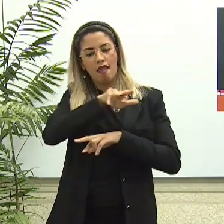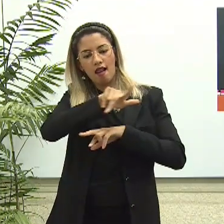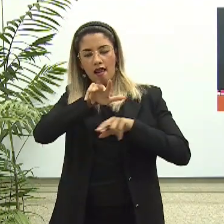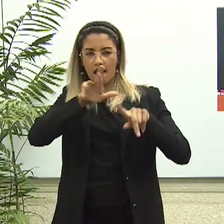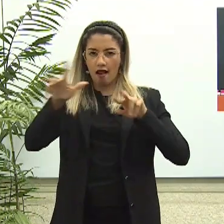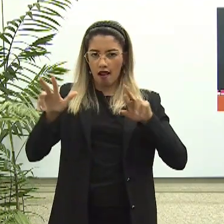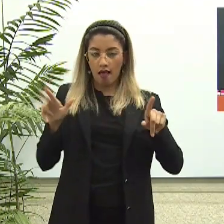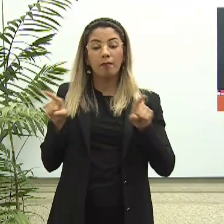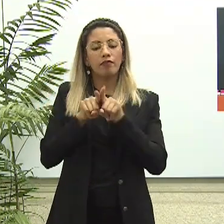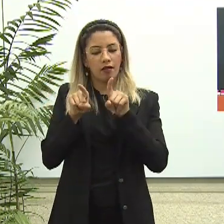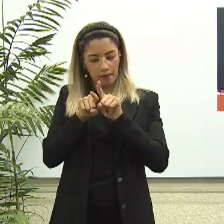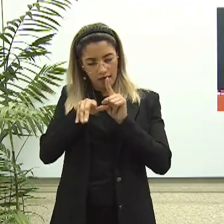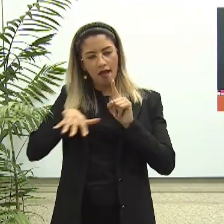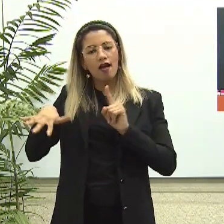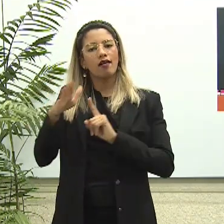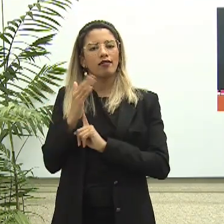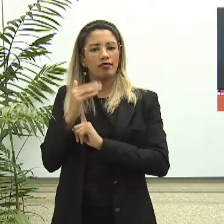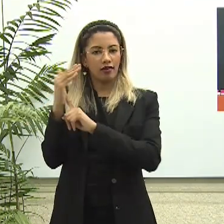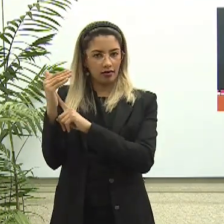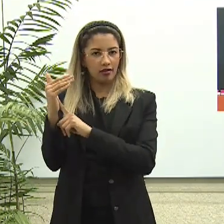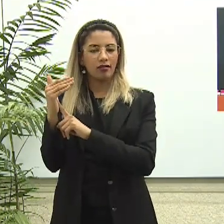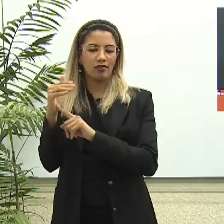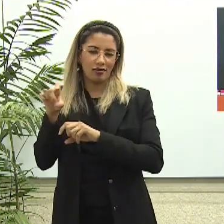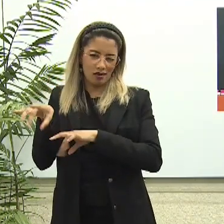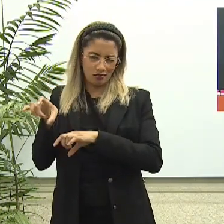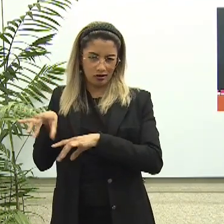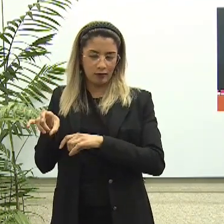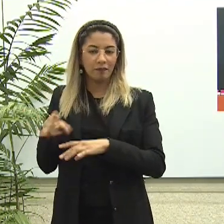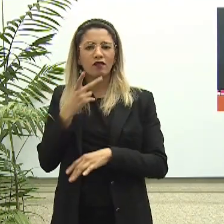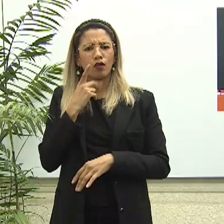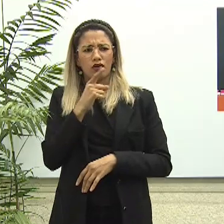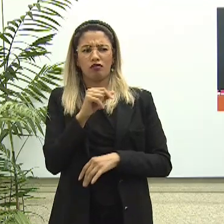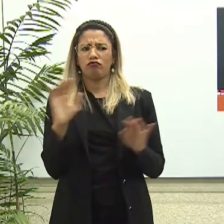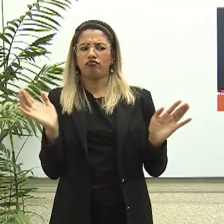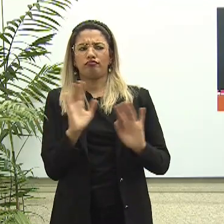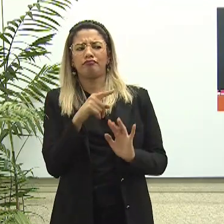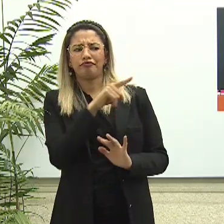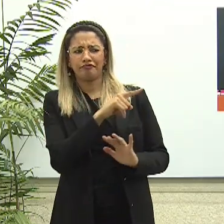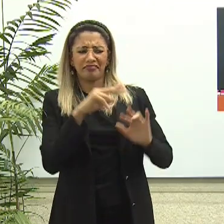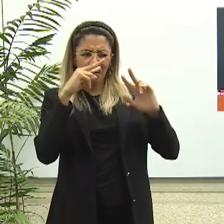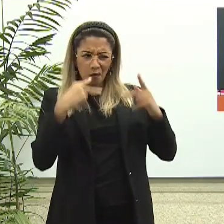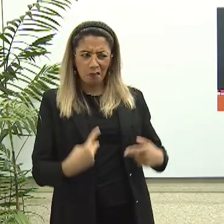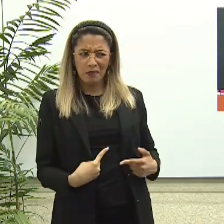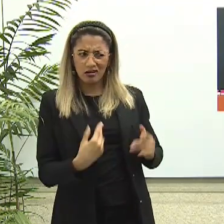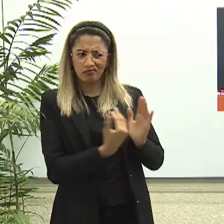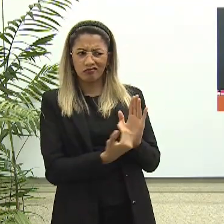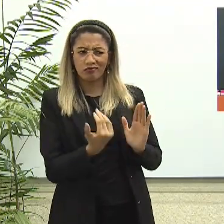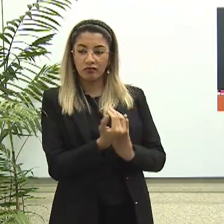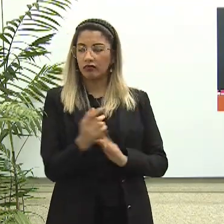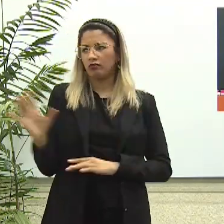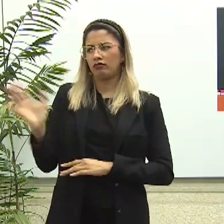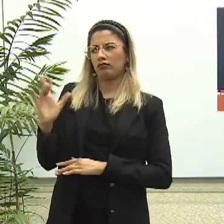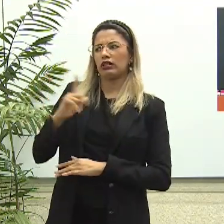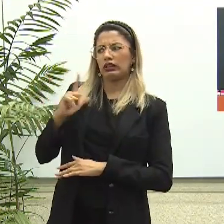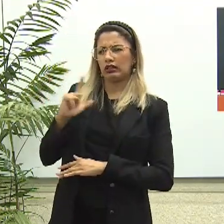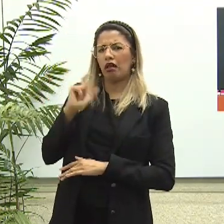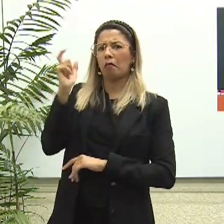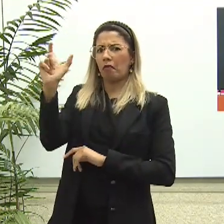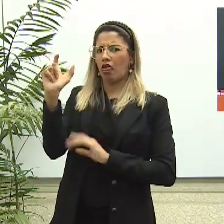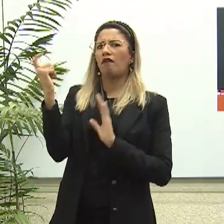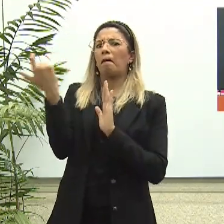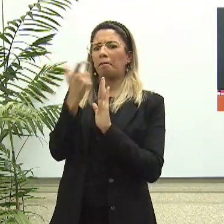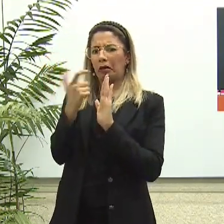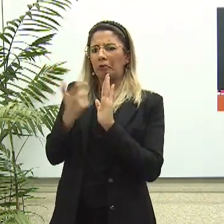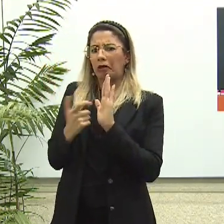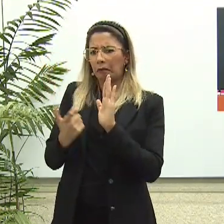técnica falaram esse livro tá é muito humanas para nós e o pessoal das humanas falou mas tem termos técnicos aqui que a gente não entende então